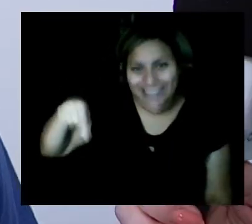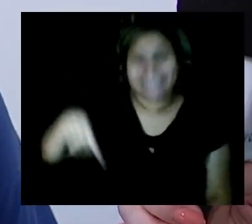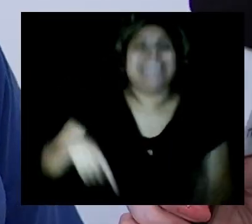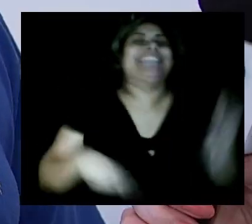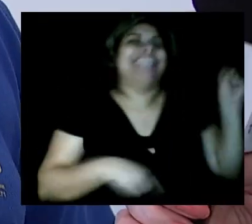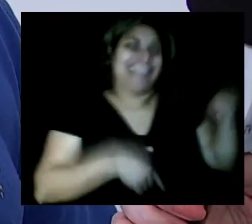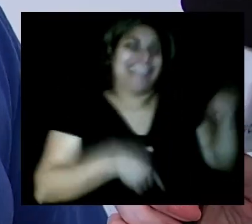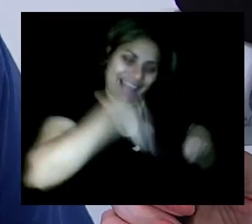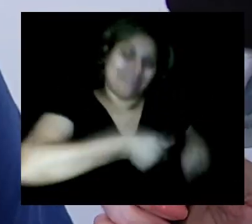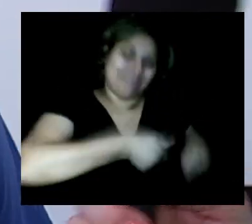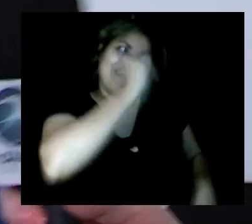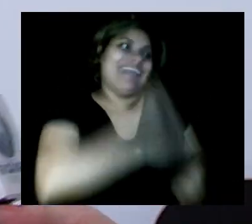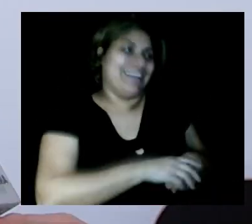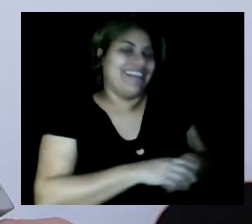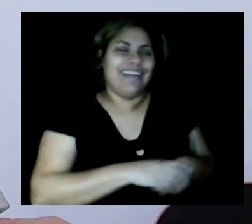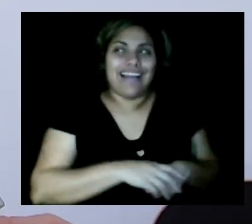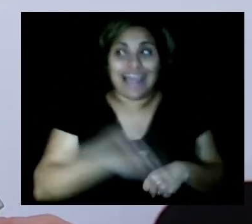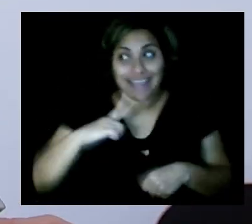tem alguns amigos aqui?